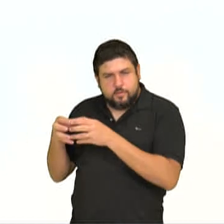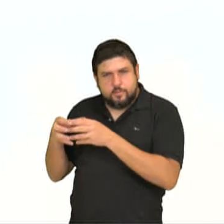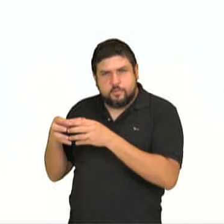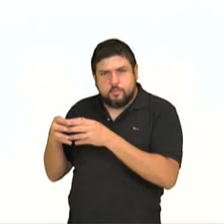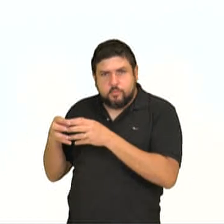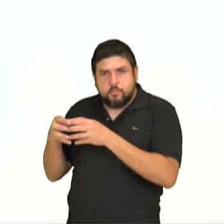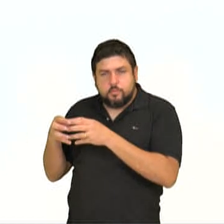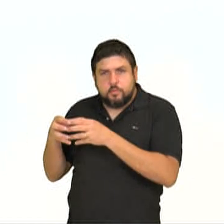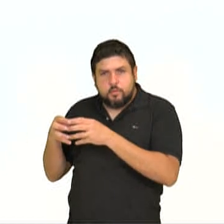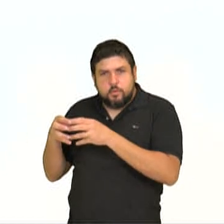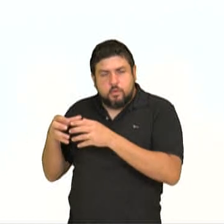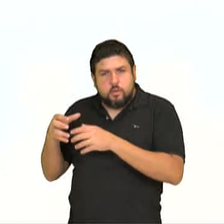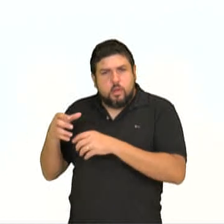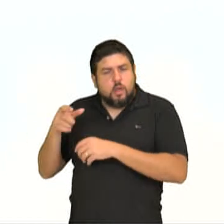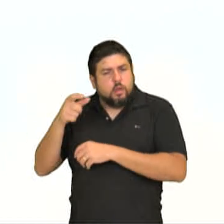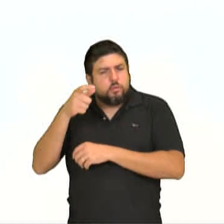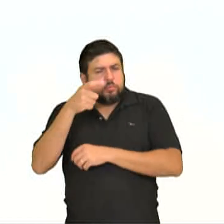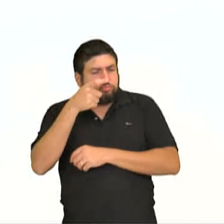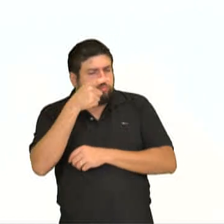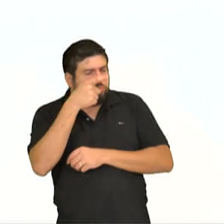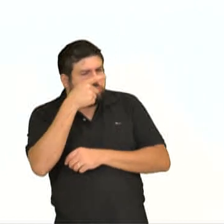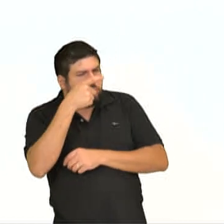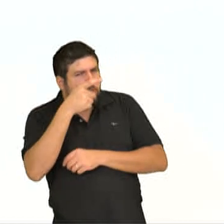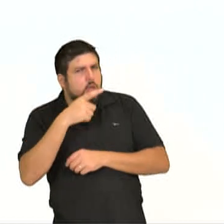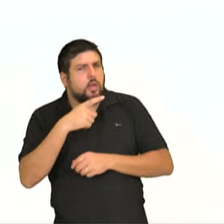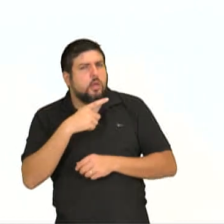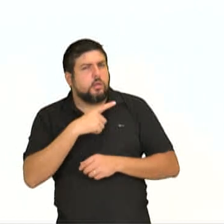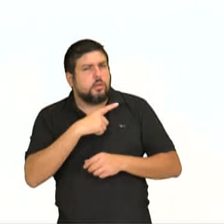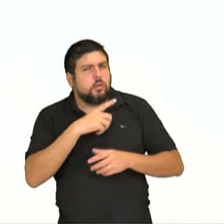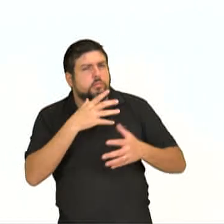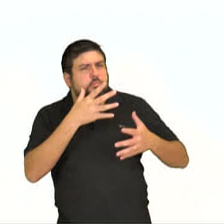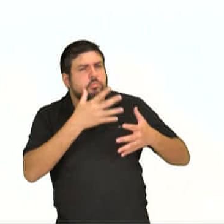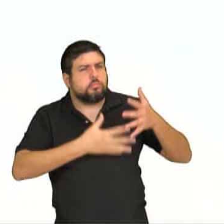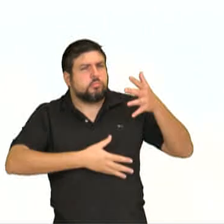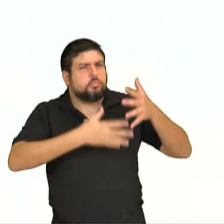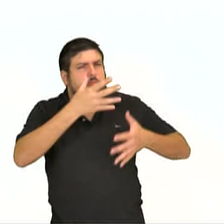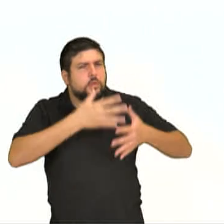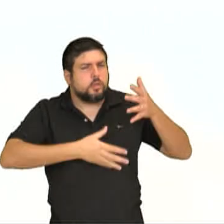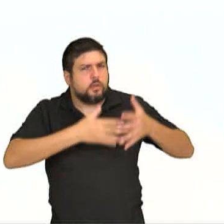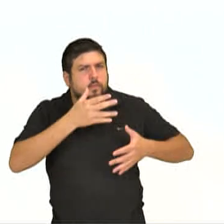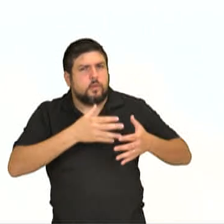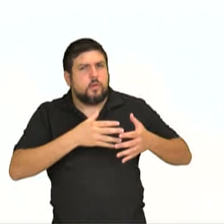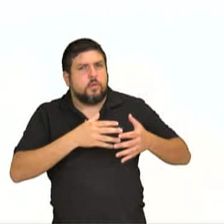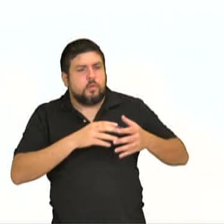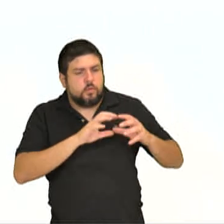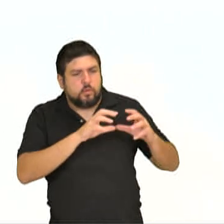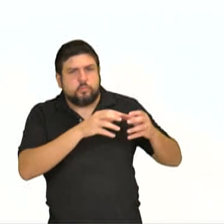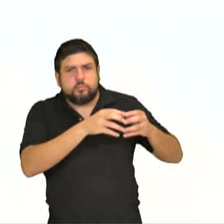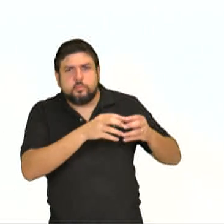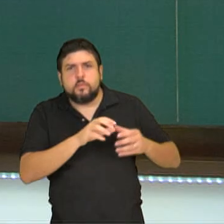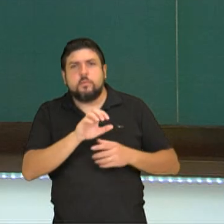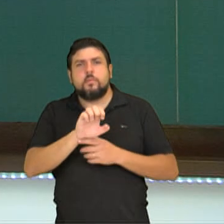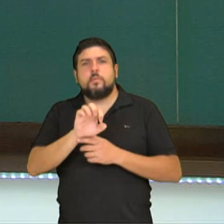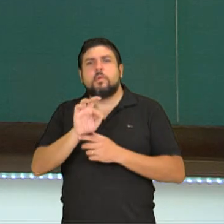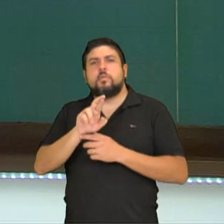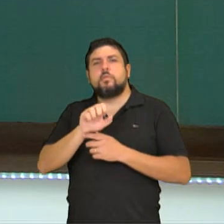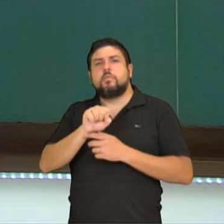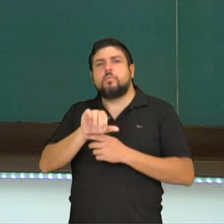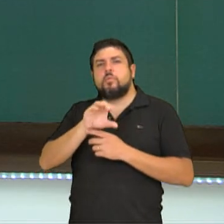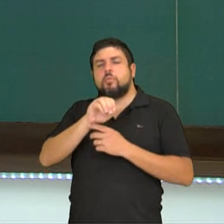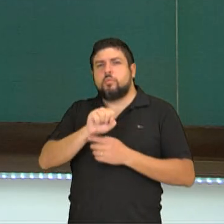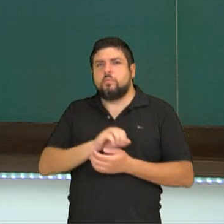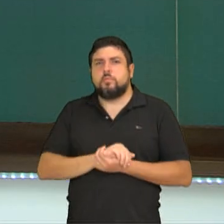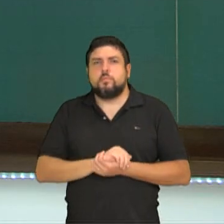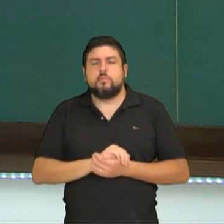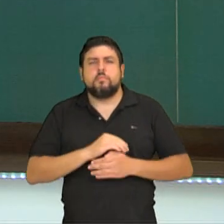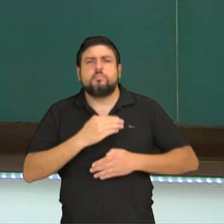com algumas intempéries durante o tempo com os etruscos, com esse domínio etrusco, E um estopim foi